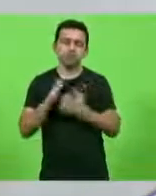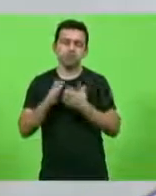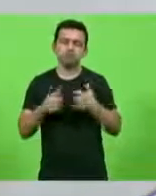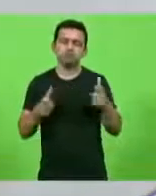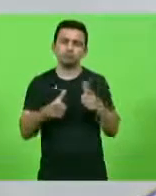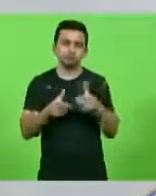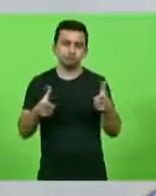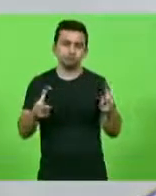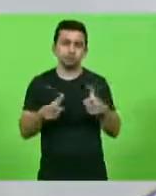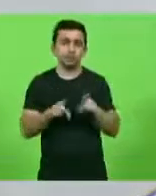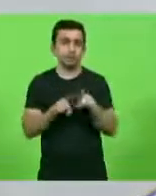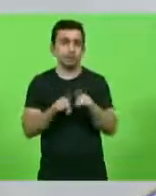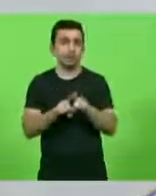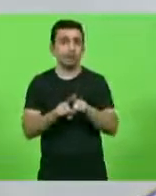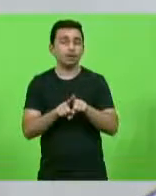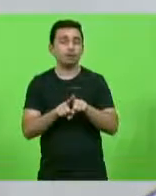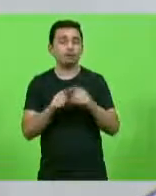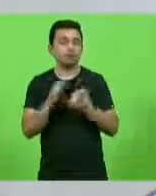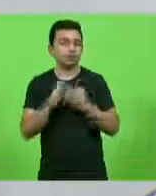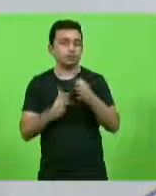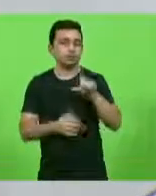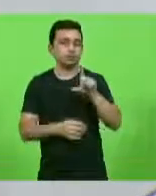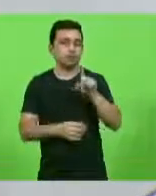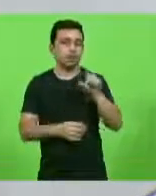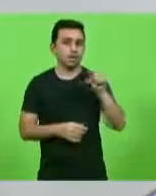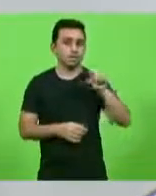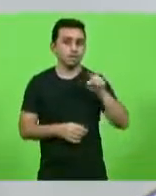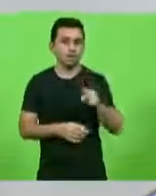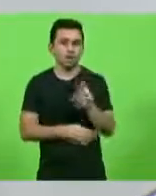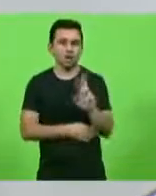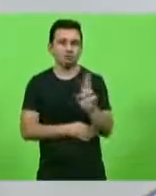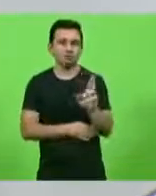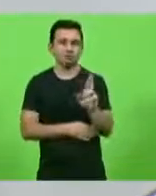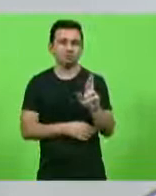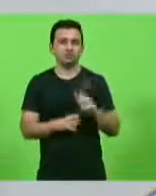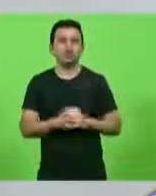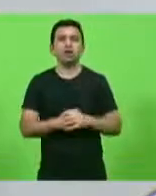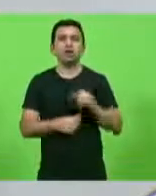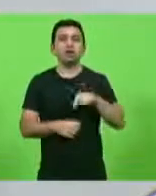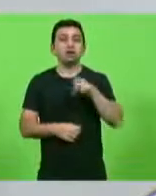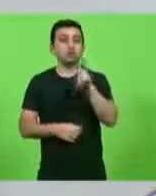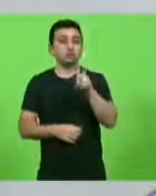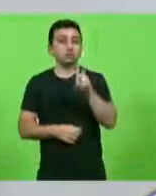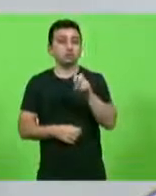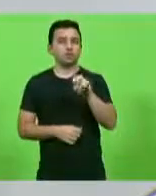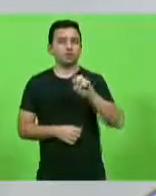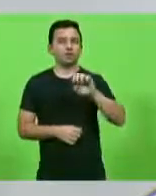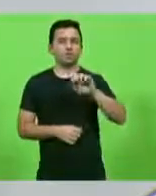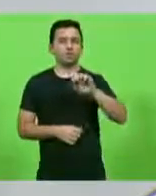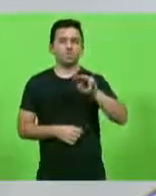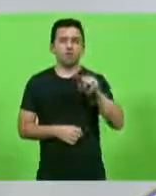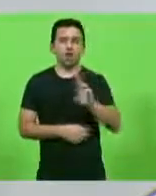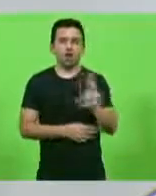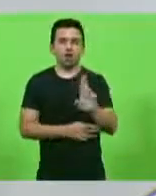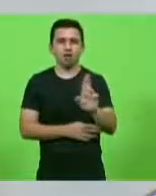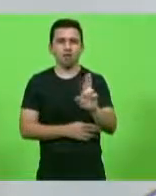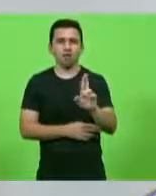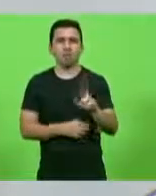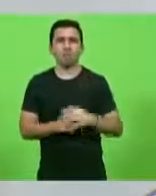até 100 mil reais. Pois bem, então, são 250 milhões de reais. Só